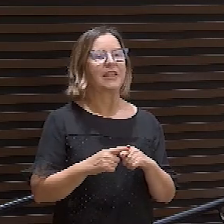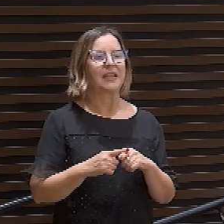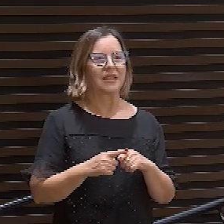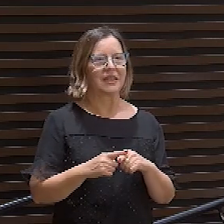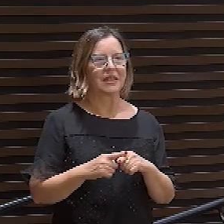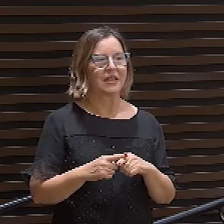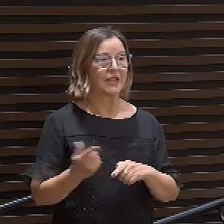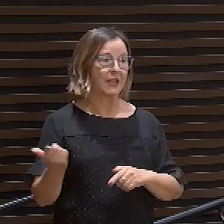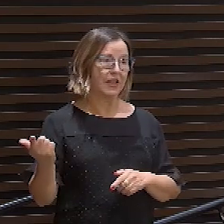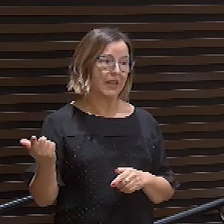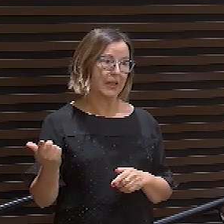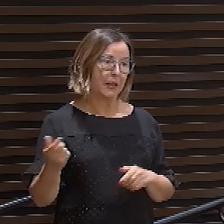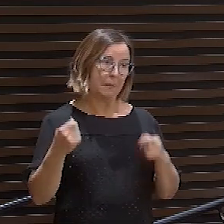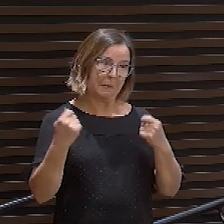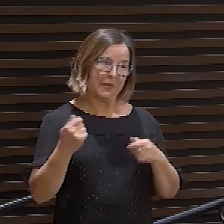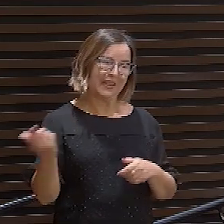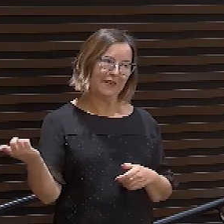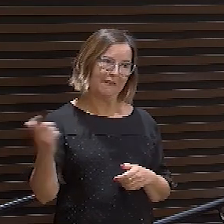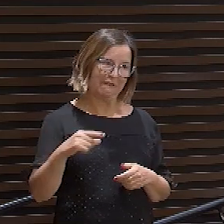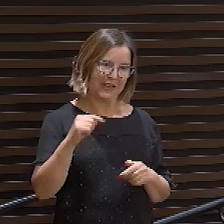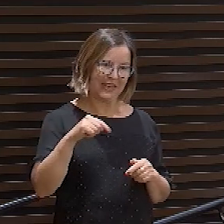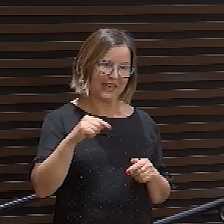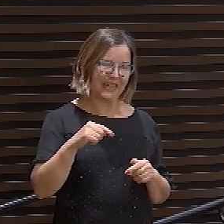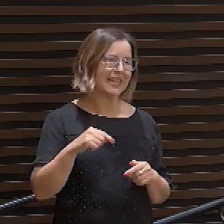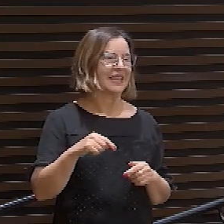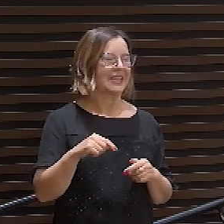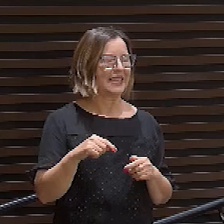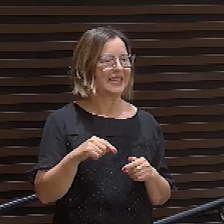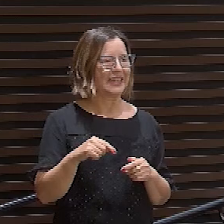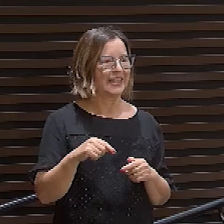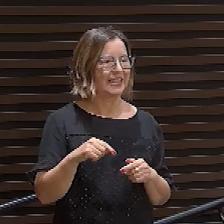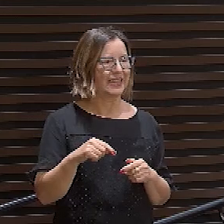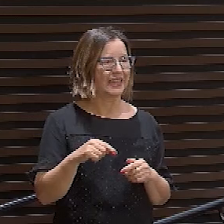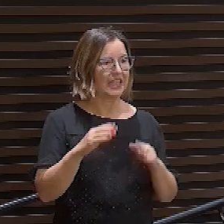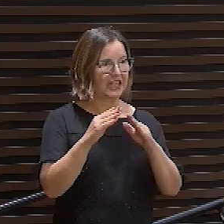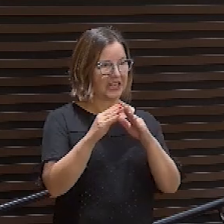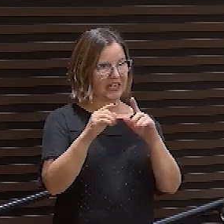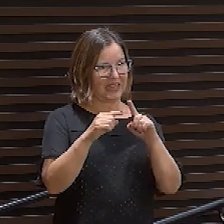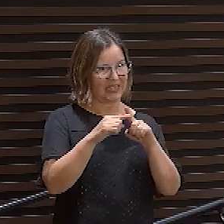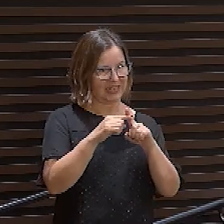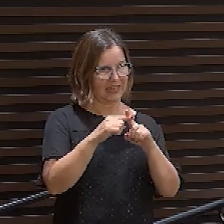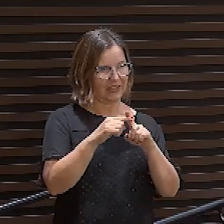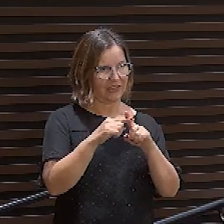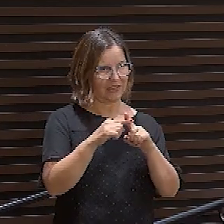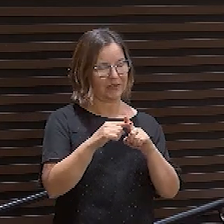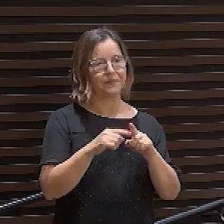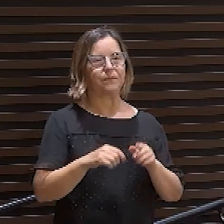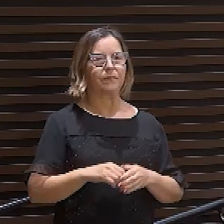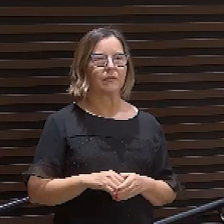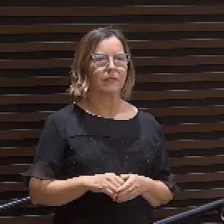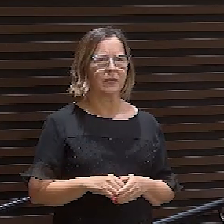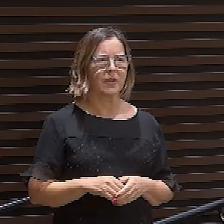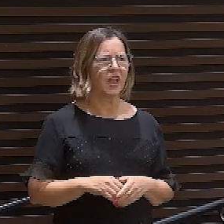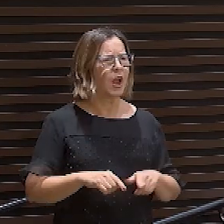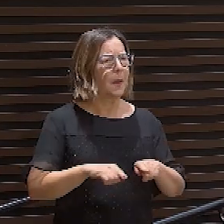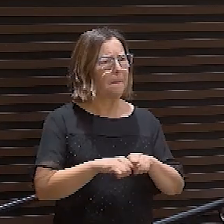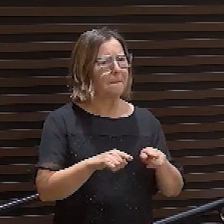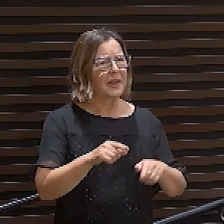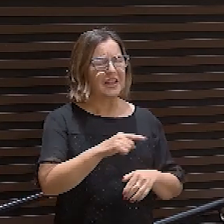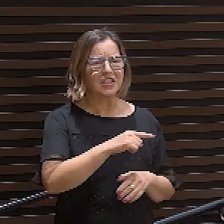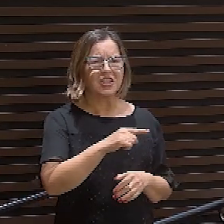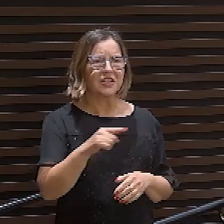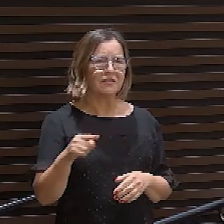às 16h45, estudando a palavra. Mas o que você está fazendo que não tem